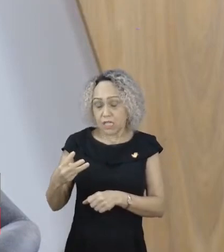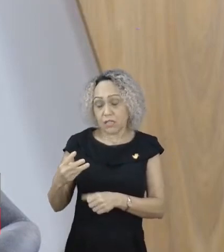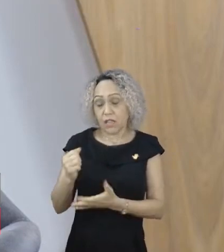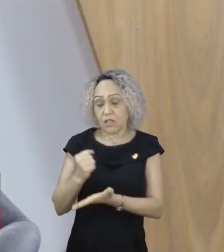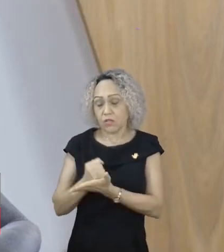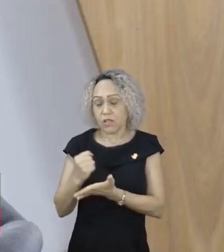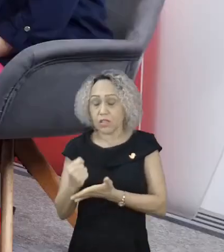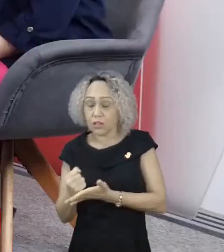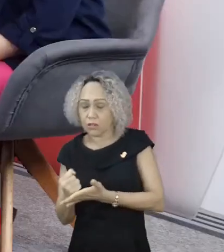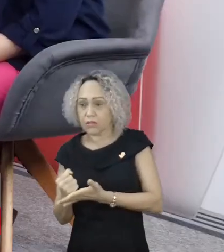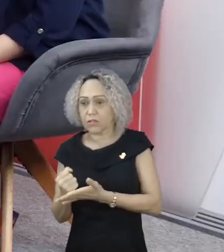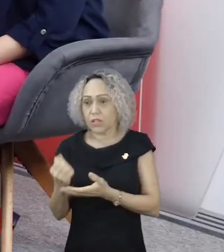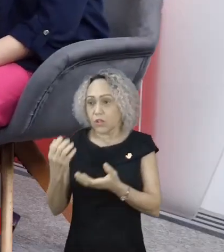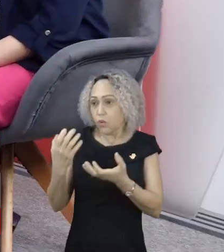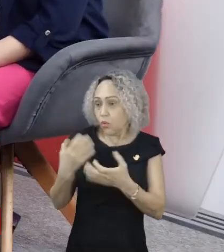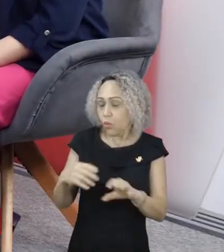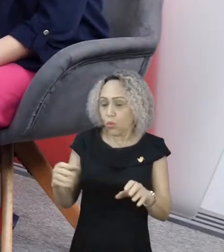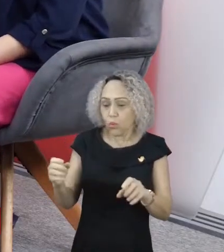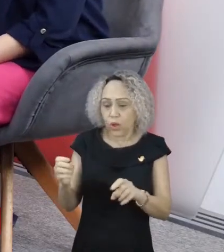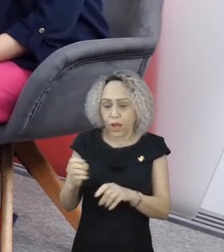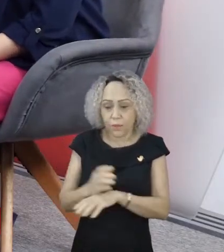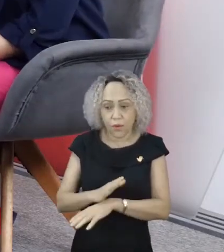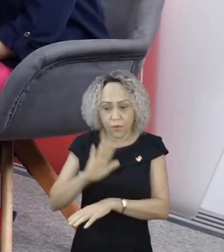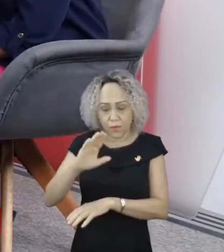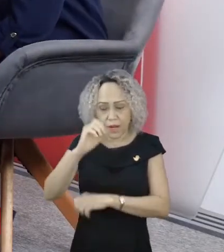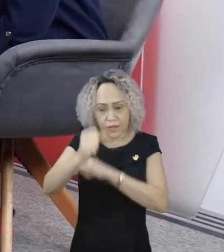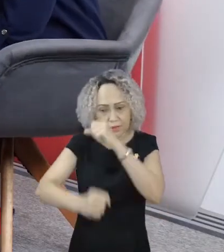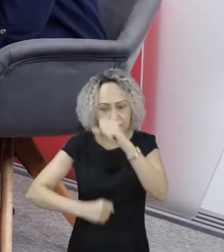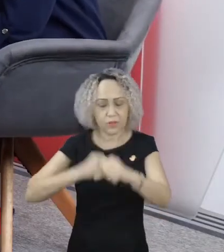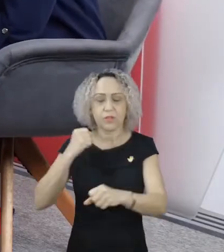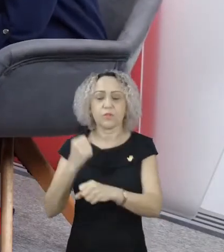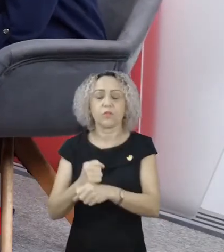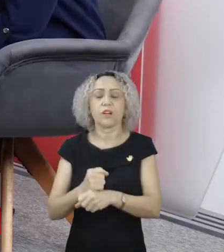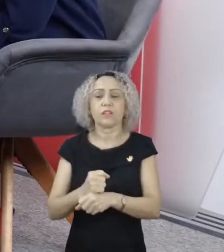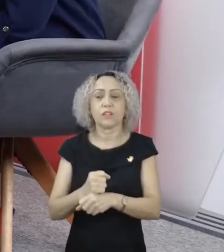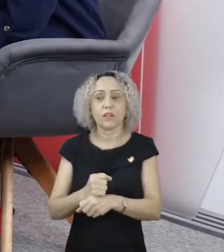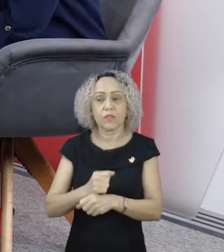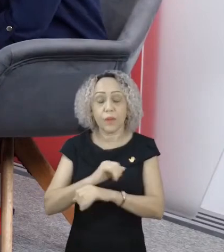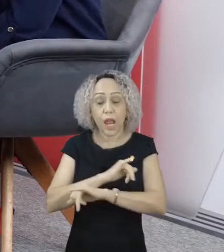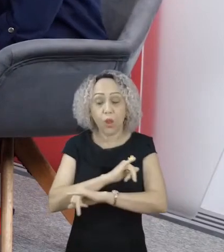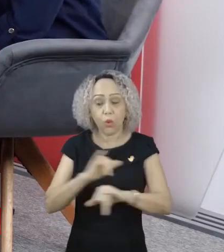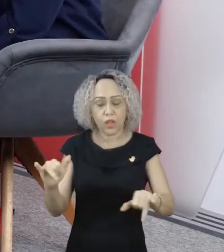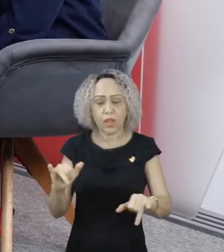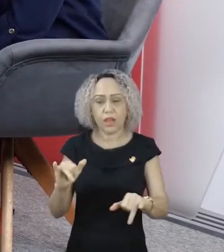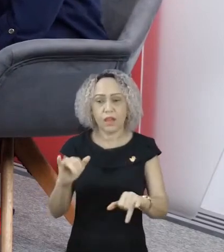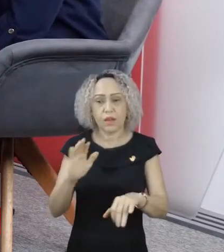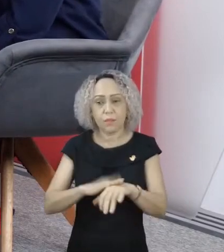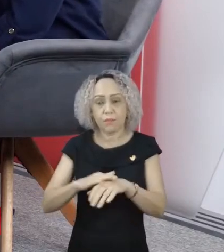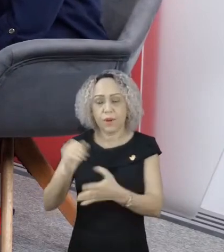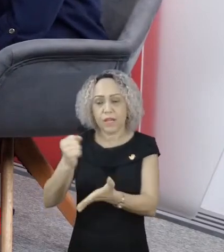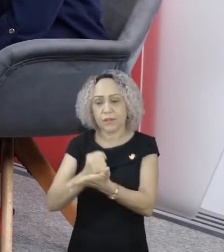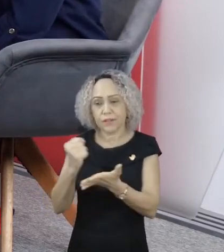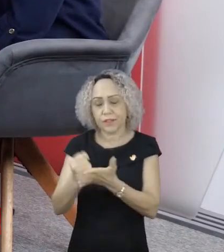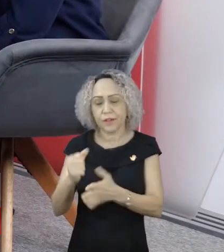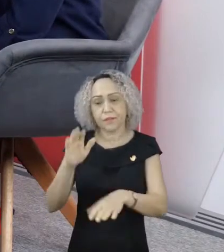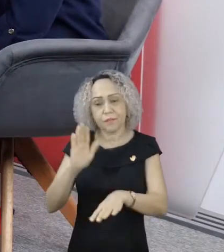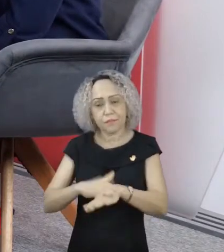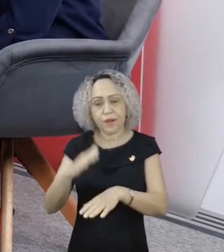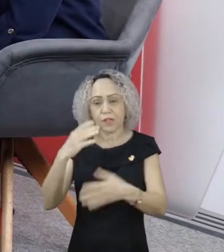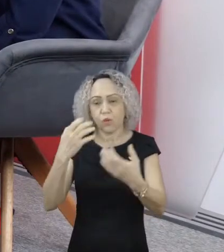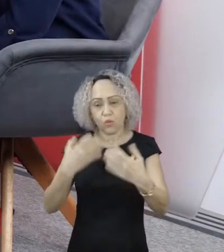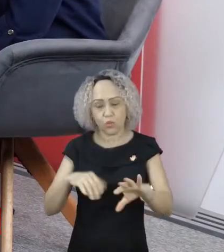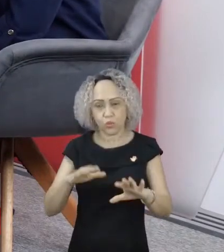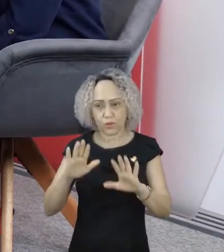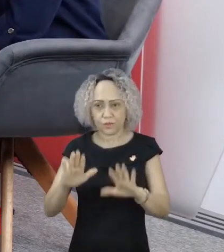contratações. Tá certo. Tem também um anúncio que ainda não foi feito pelo governo do presidente Lula. Eu quero saber se a gente pode comentar aqui sobre